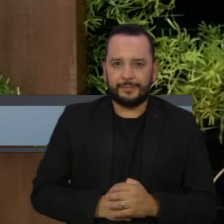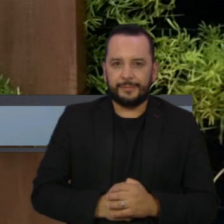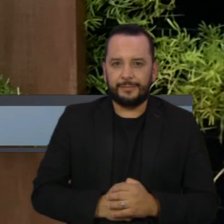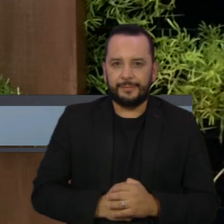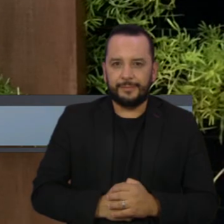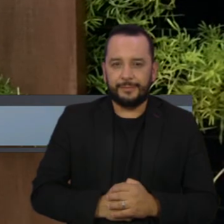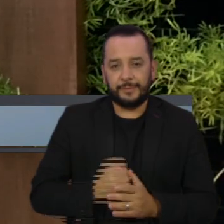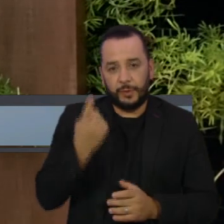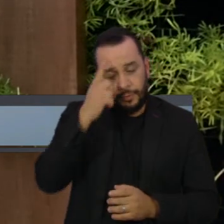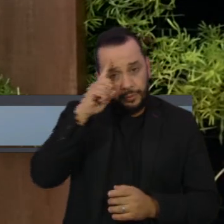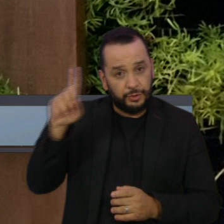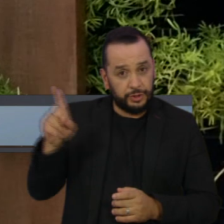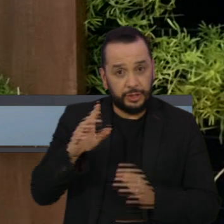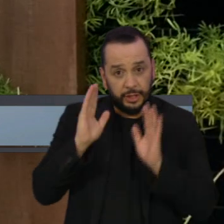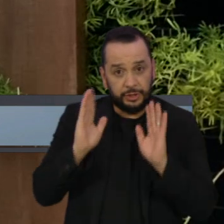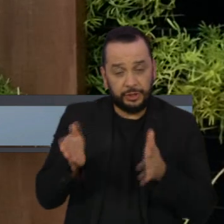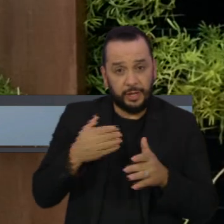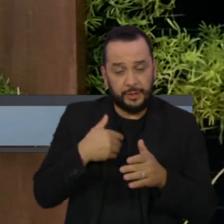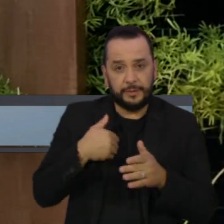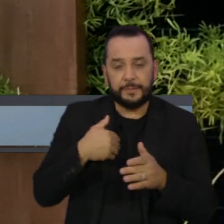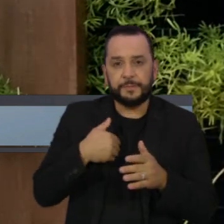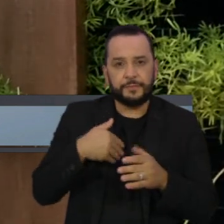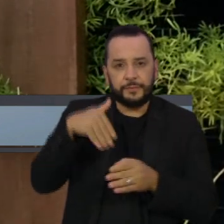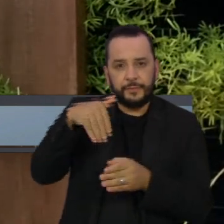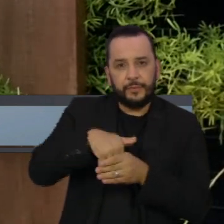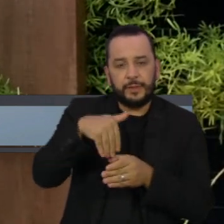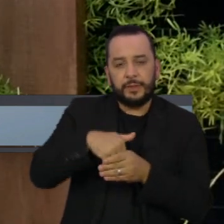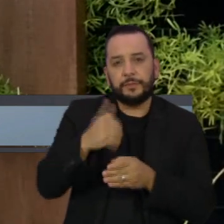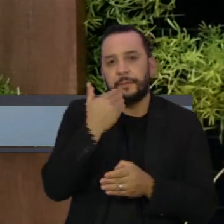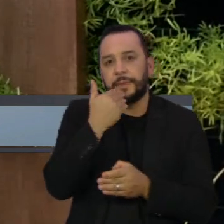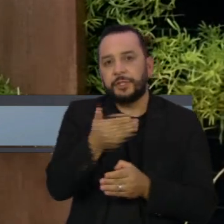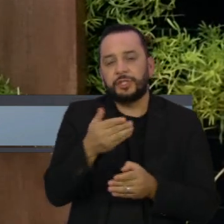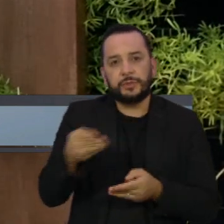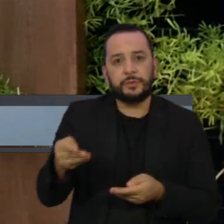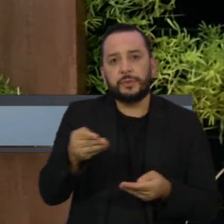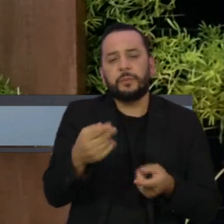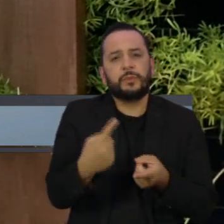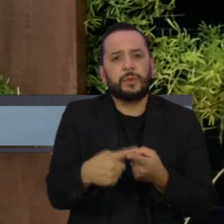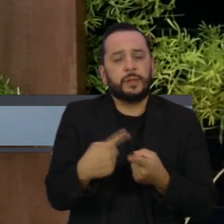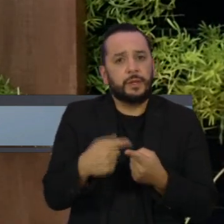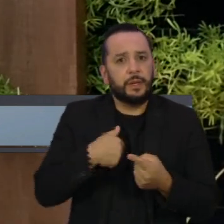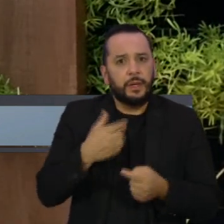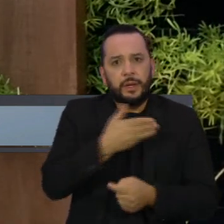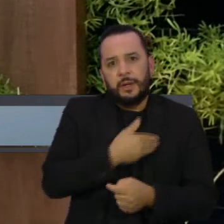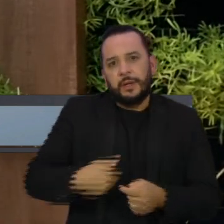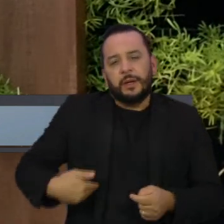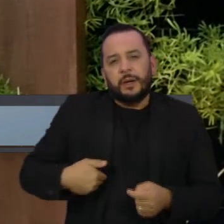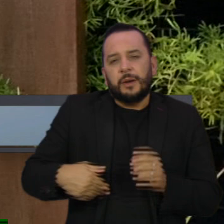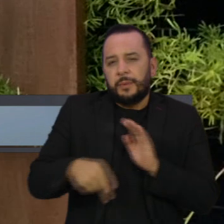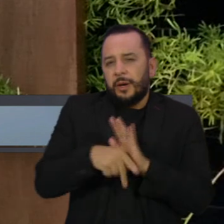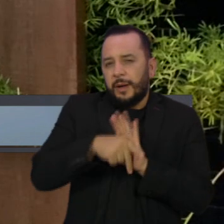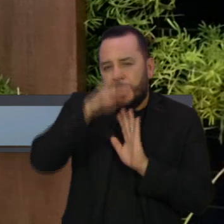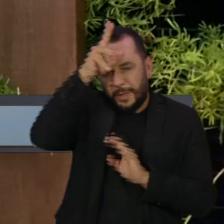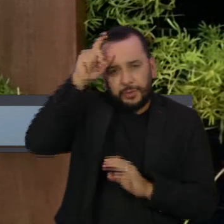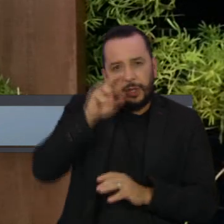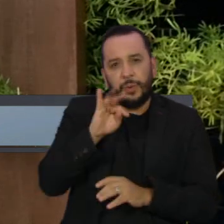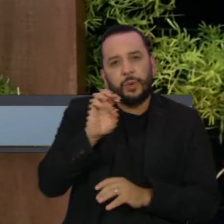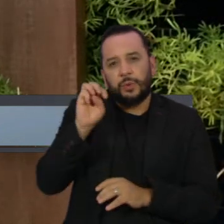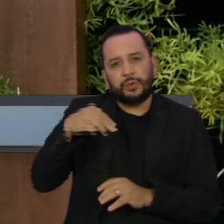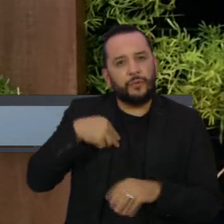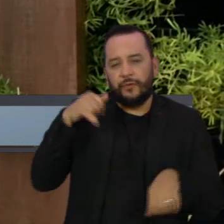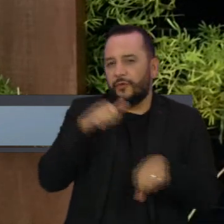depois de um dia dedicado a votação de requerimentos por conta do não comparecimento do governador do Amazonas Wilson Lima